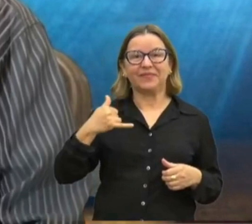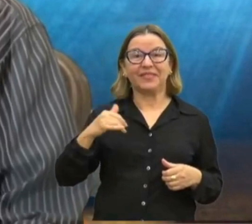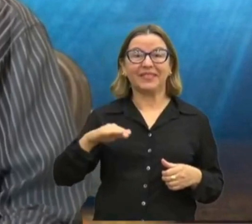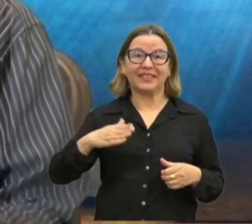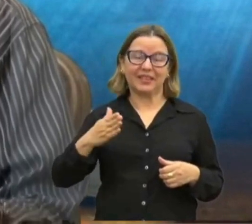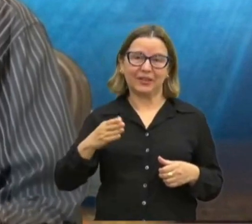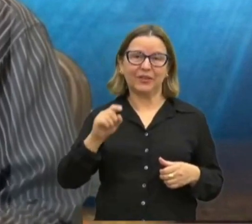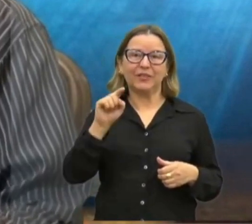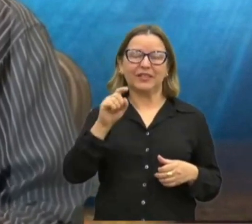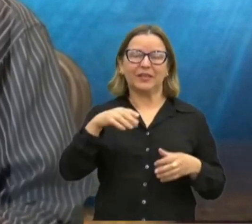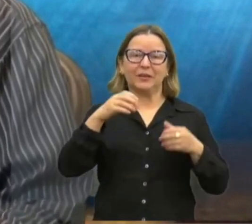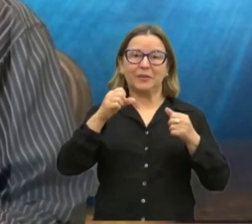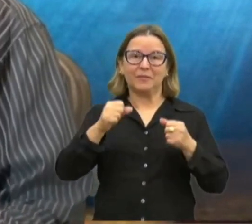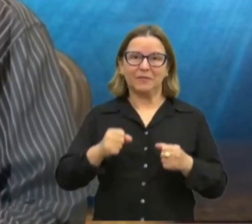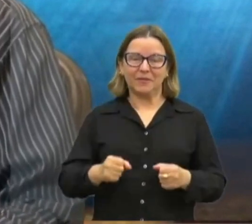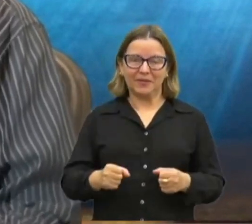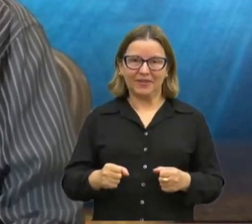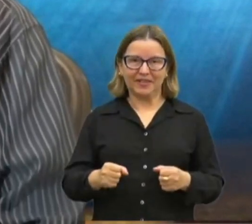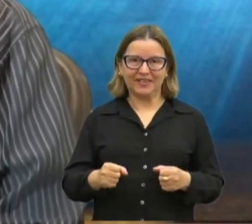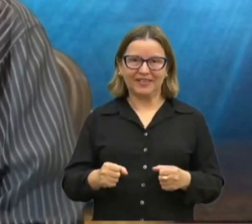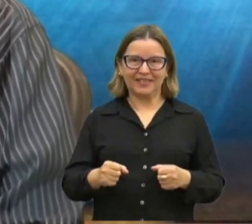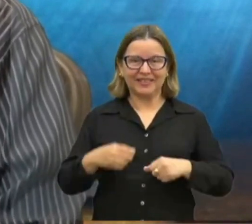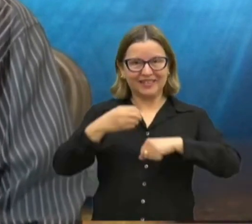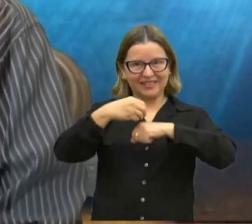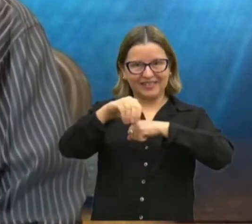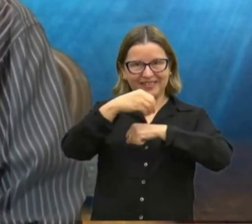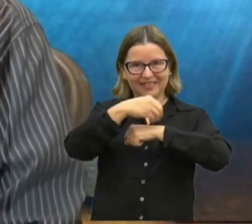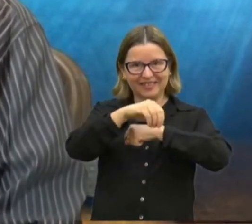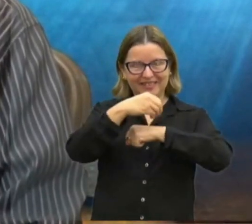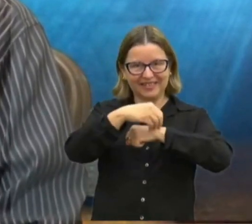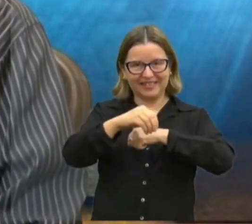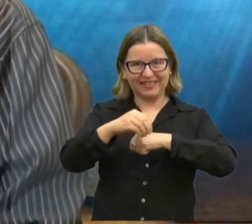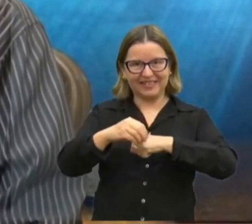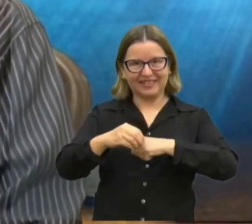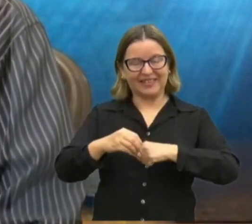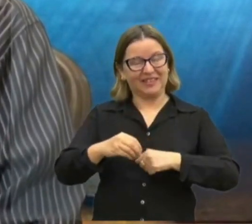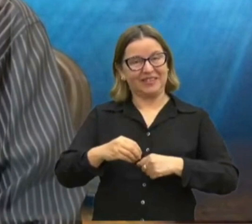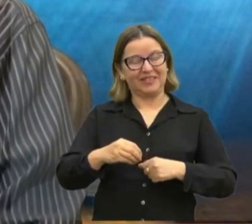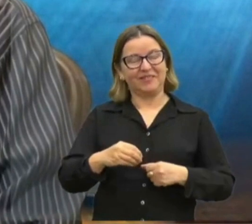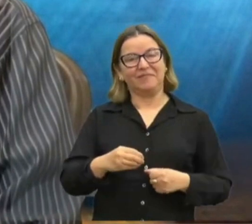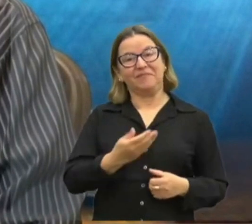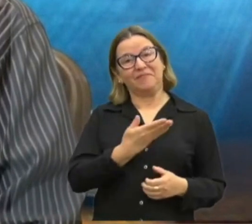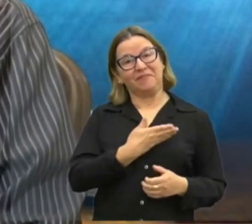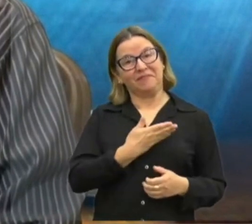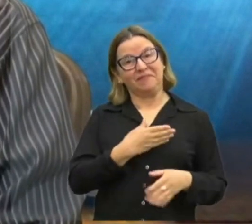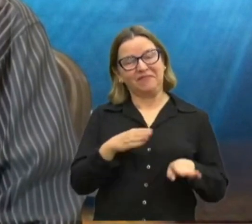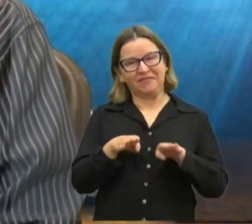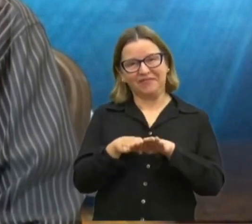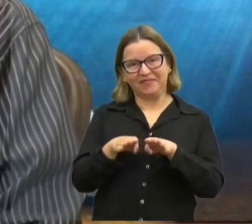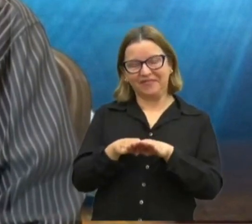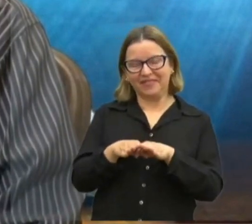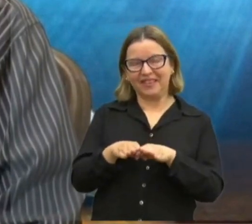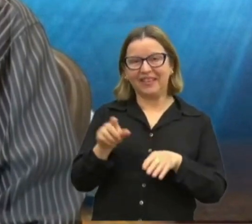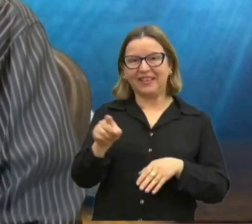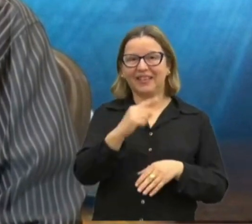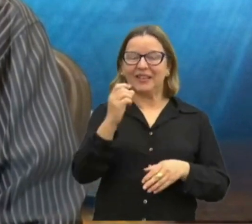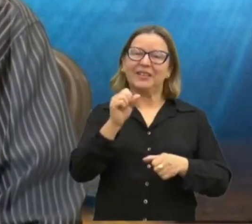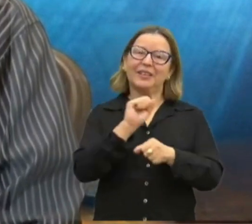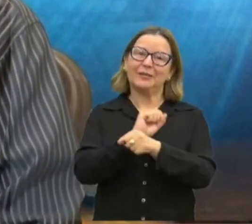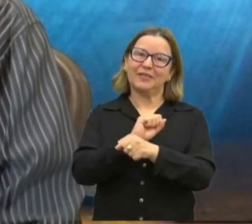assim, você pode pegar e compartilhar para alguém também. E assim nós esperamos que o